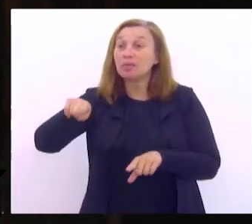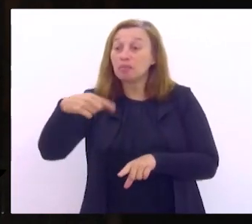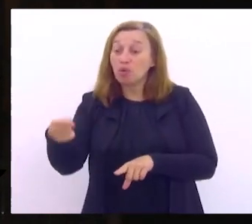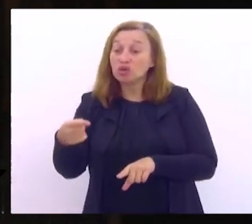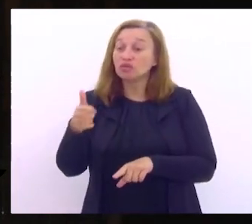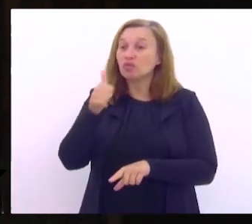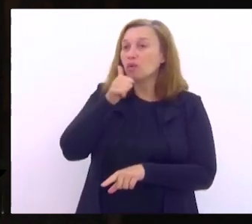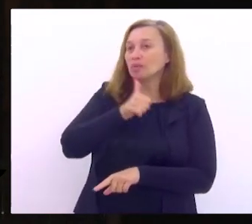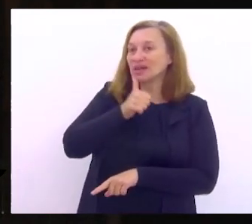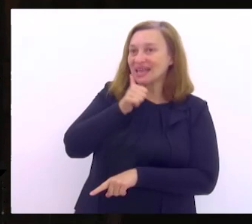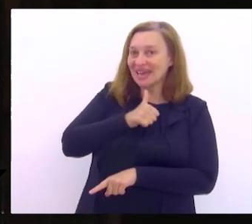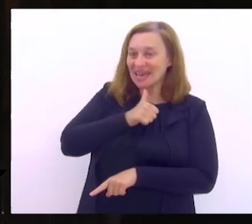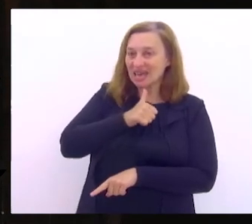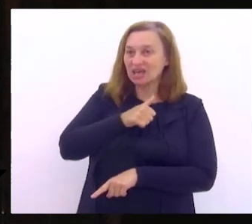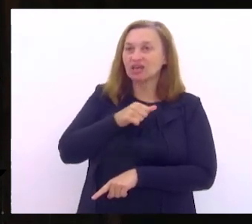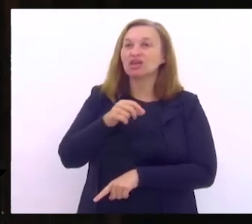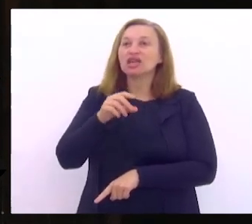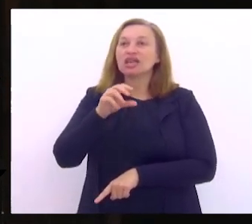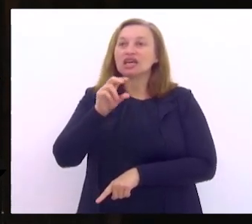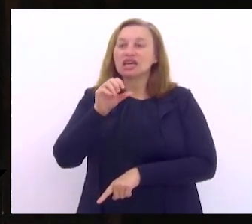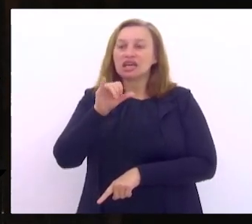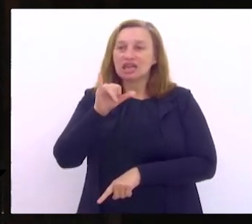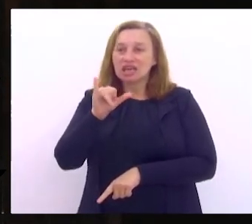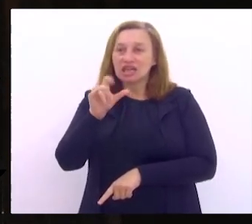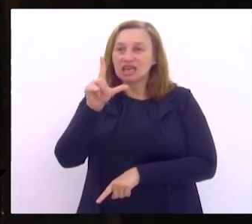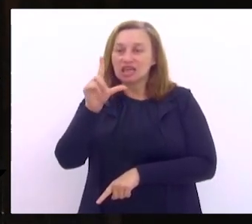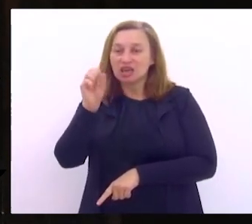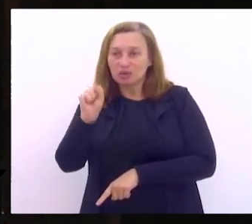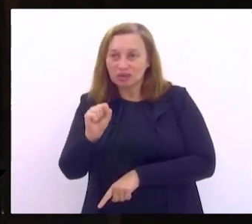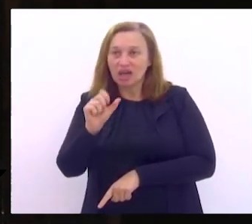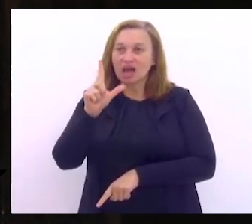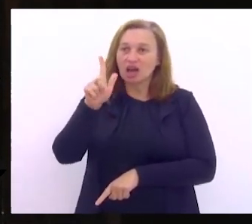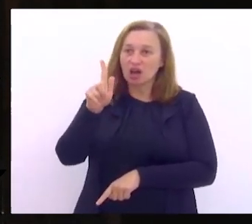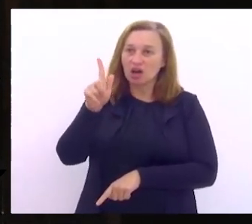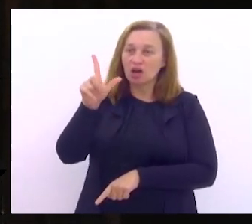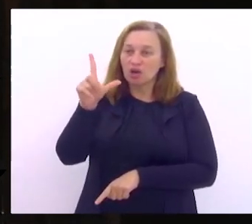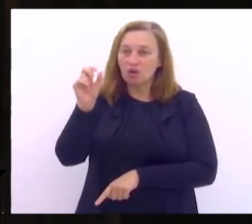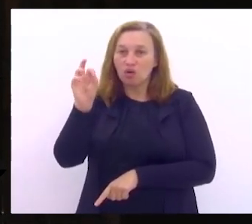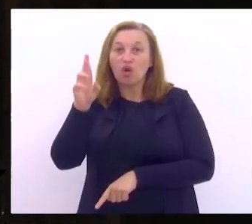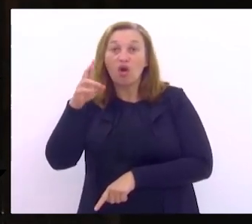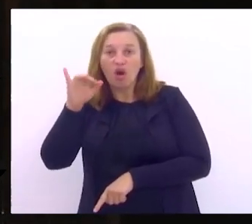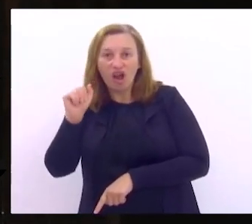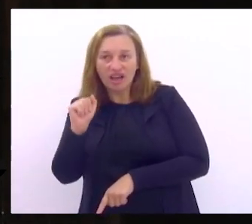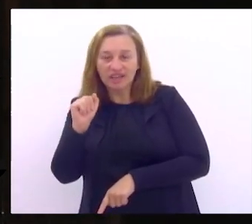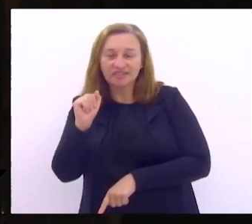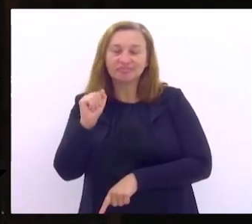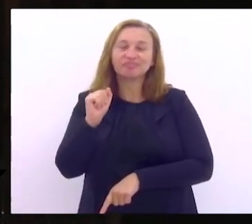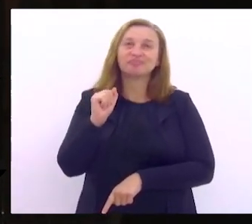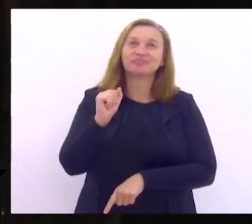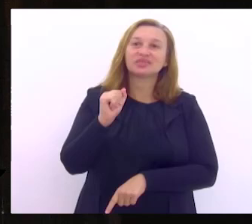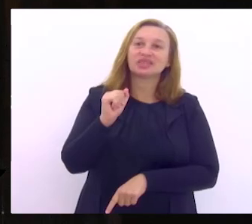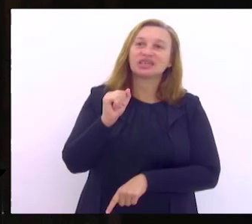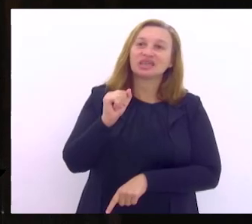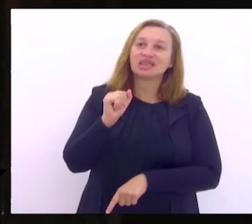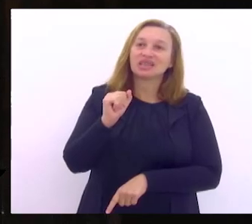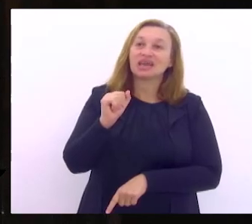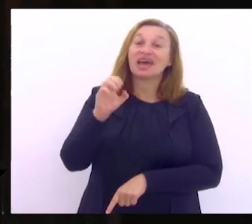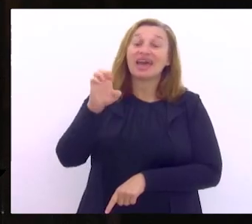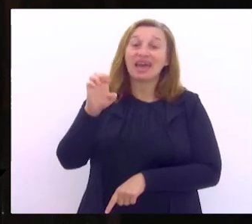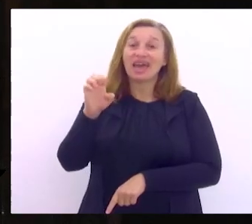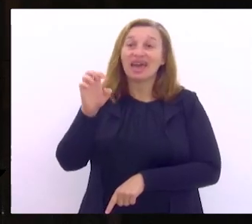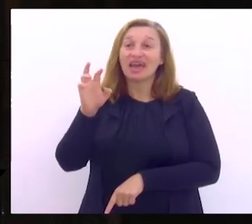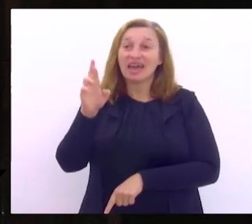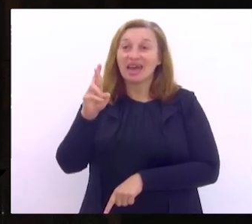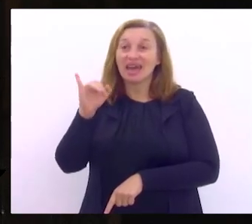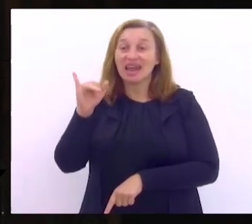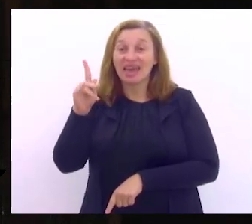forte. A Ida dos Santos, Glória Laranja Ferraz, que era uma velocista do Fluminense, Cipriano e Érica, que